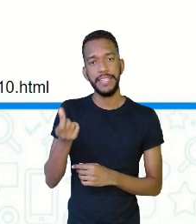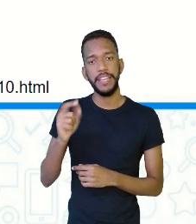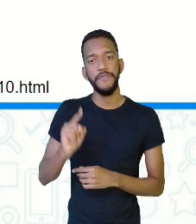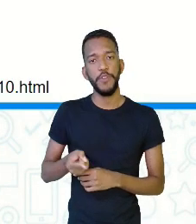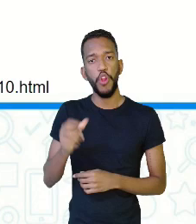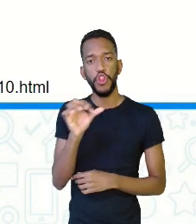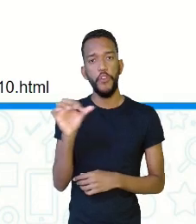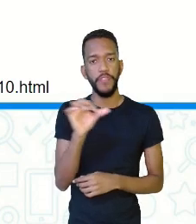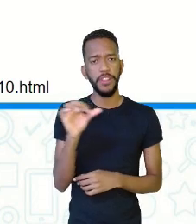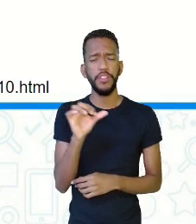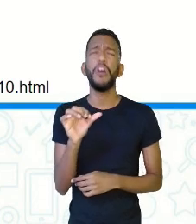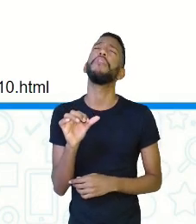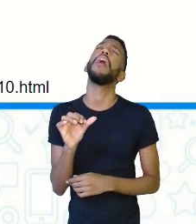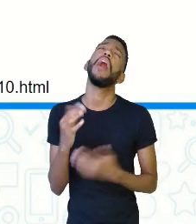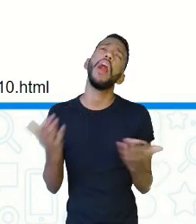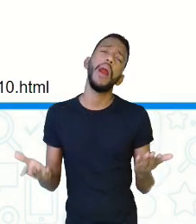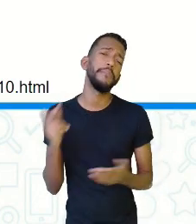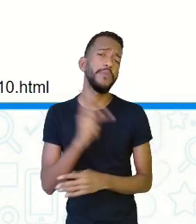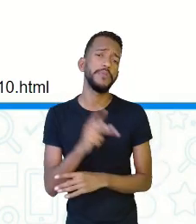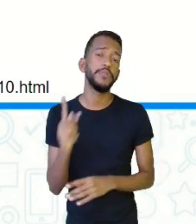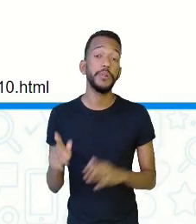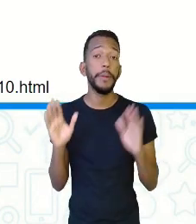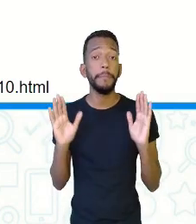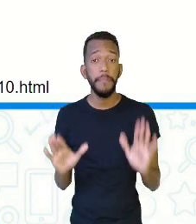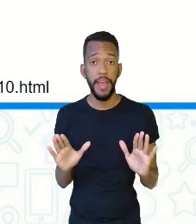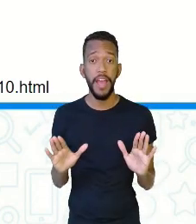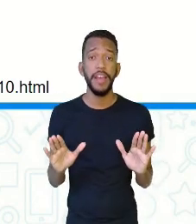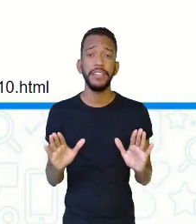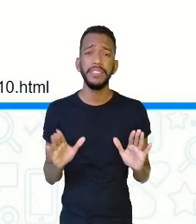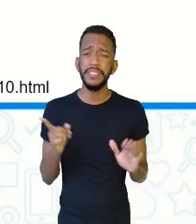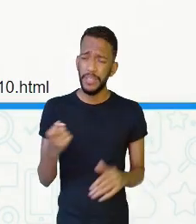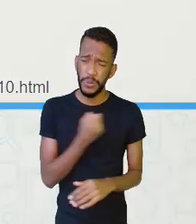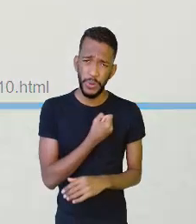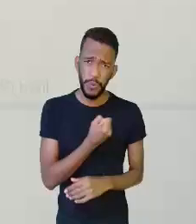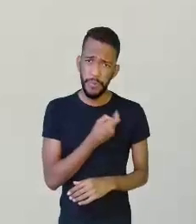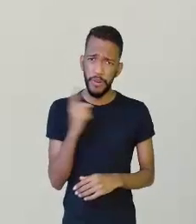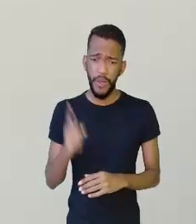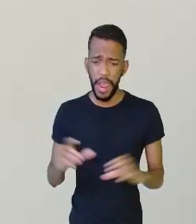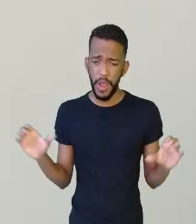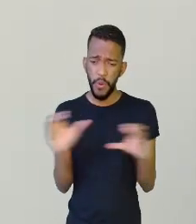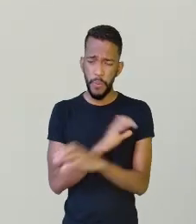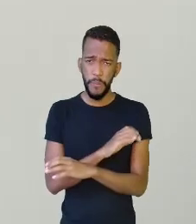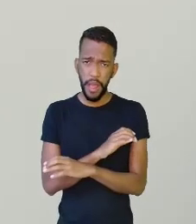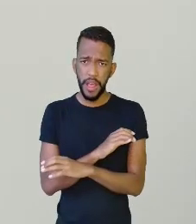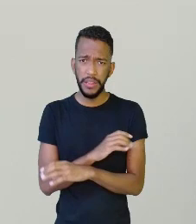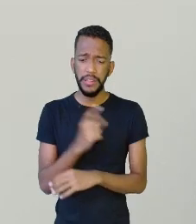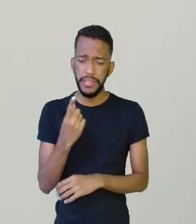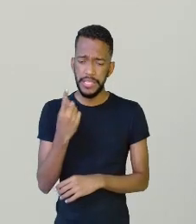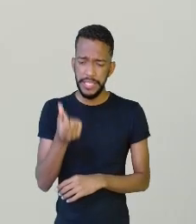R$16,99. Professora, mas esse número é inteiro?